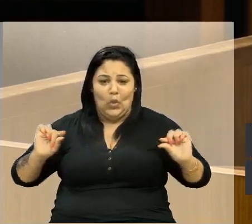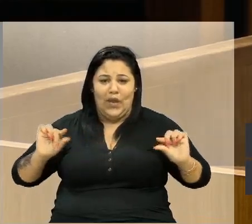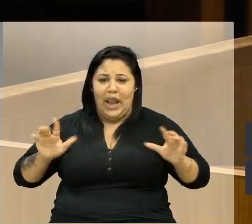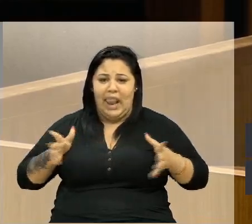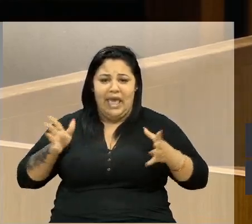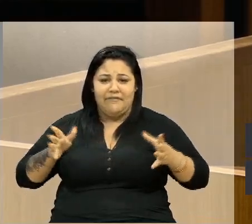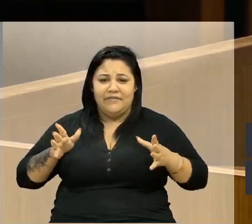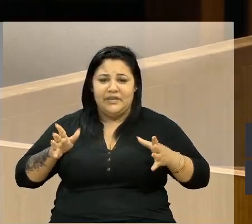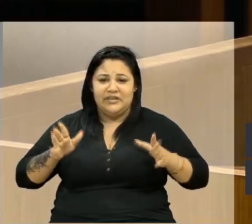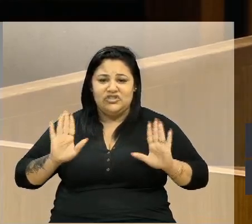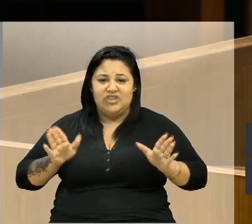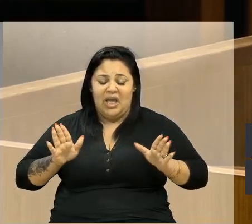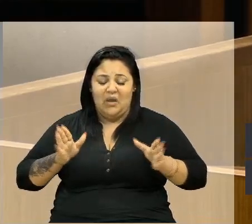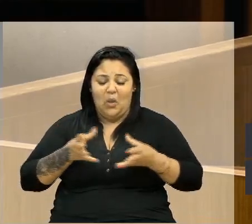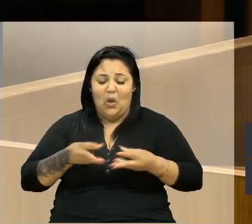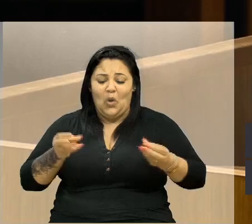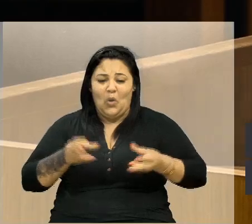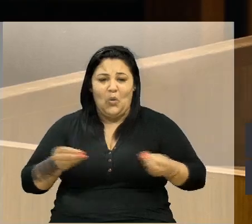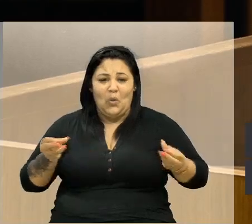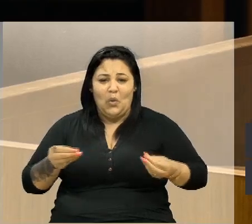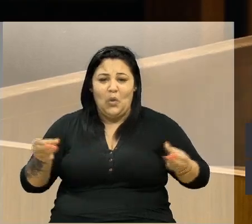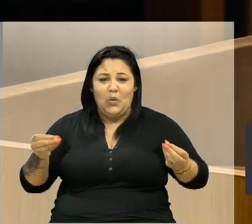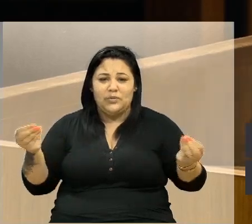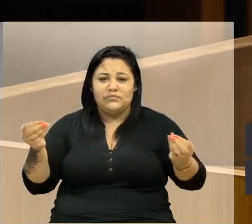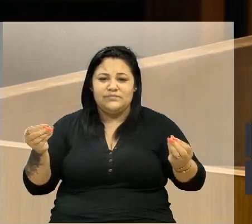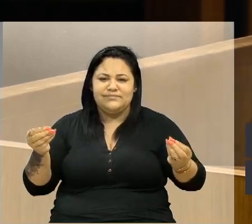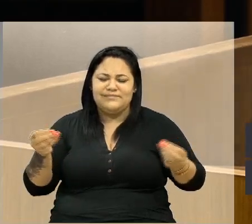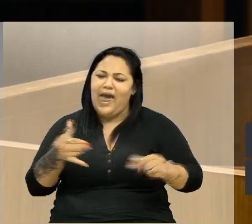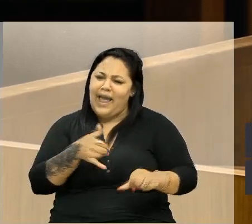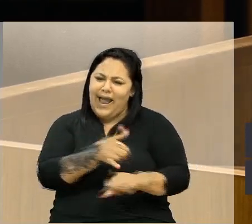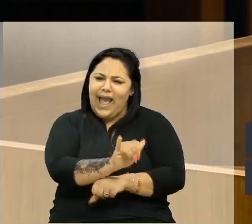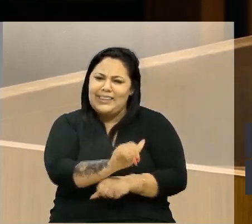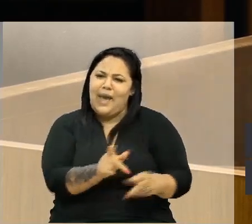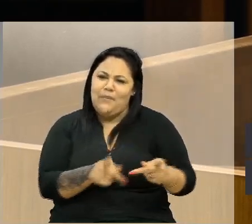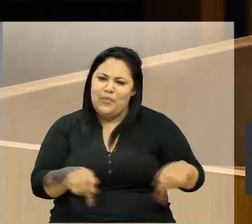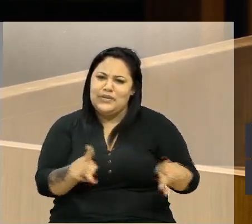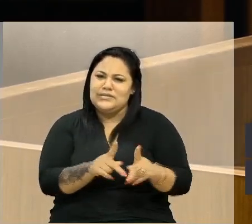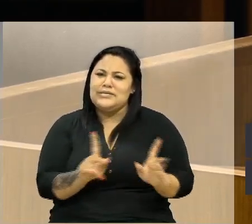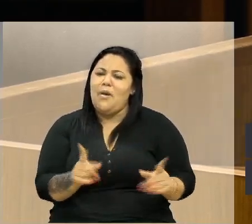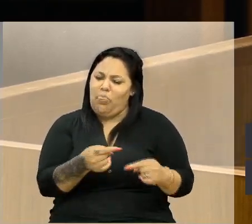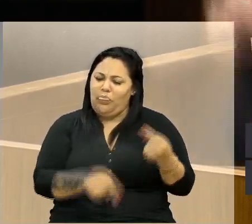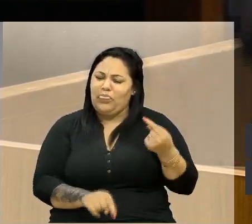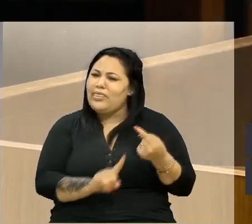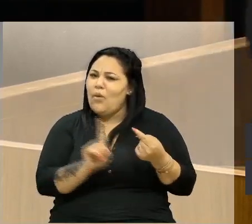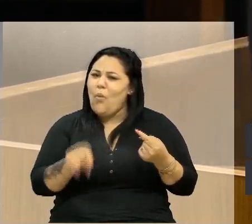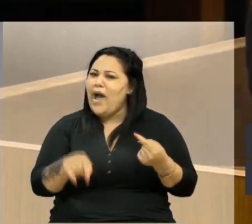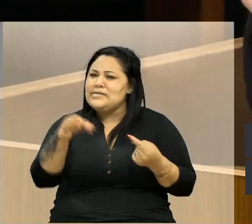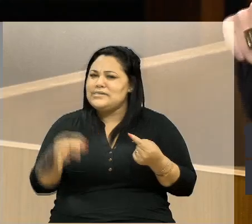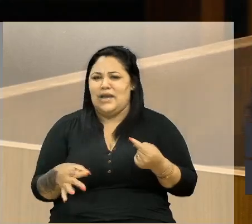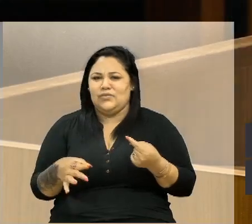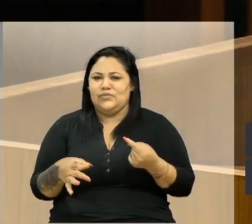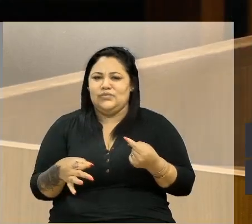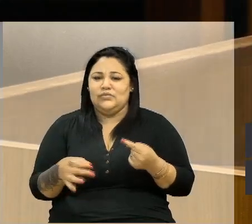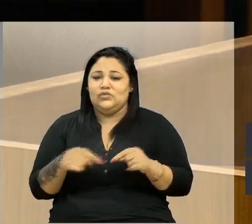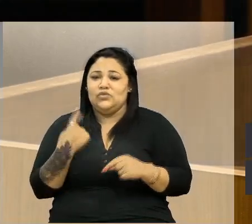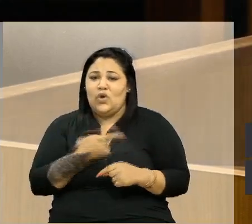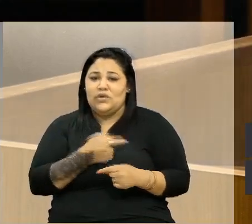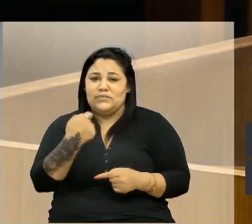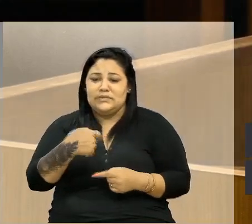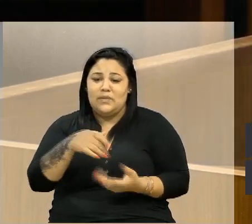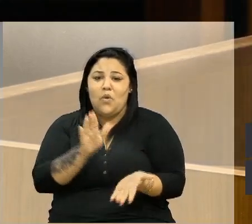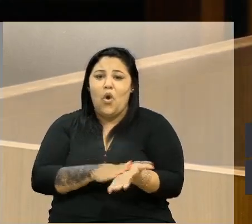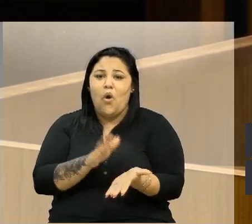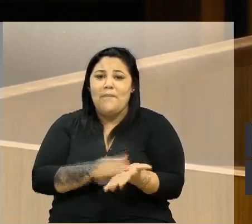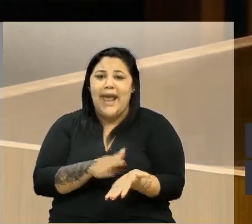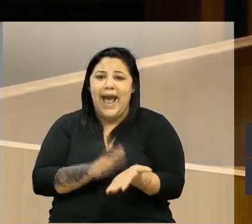está saindo tudo, que foi para enganar a população. Isso não é digno. Nós precisamos cobrar do poder